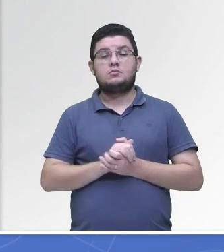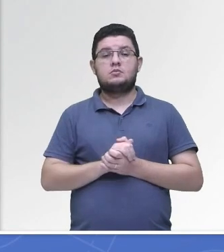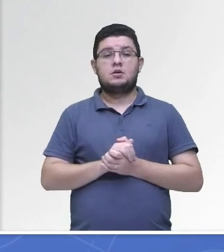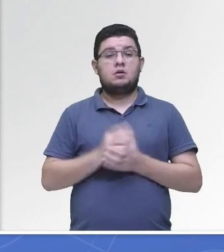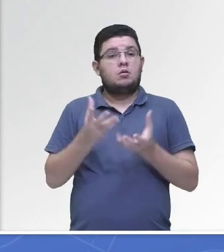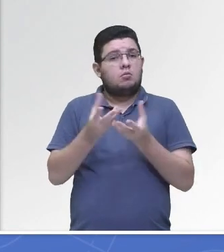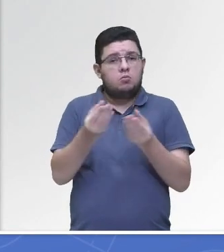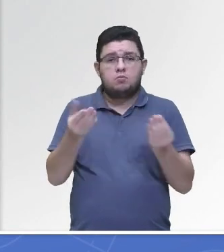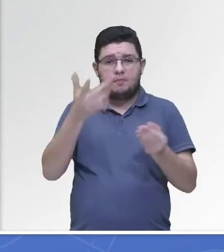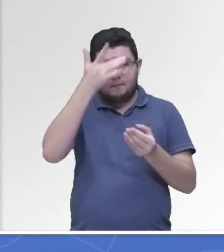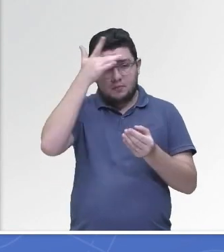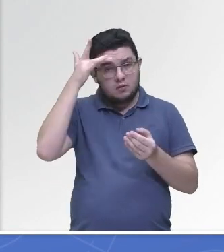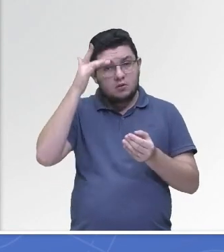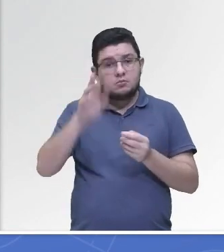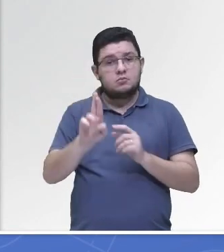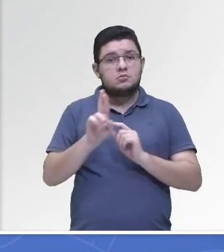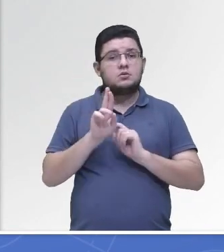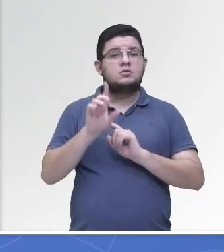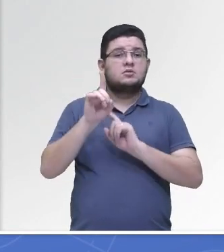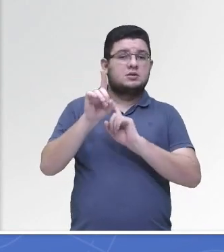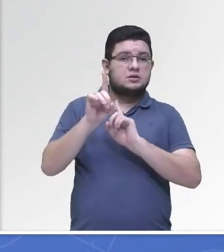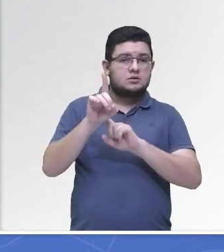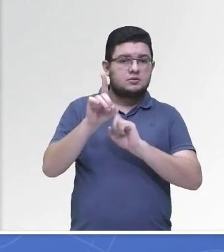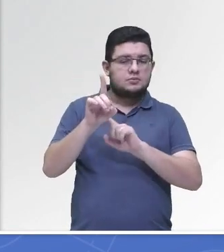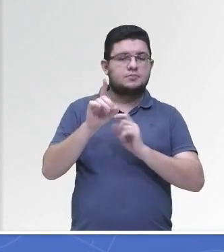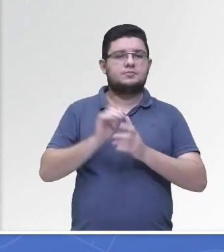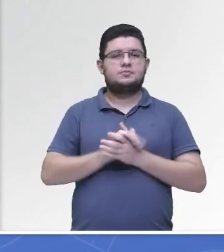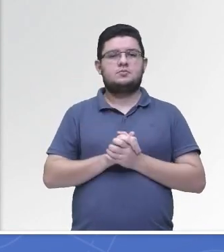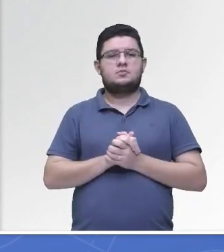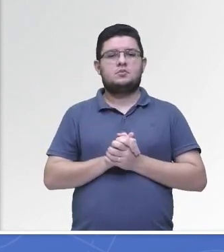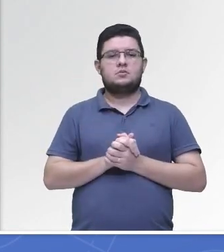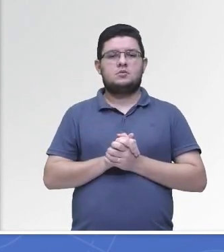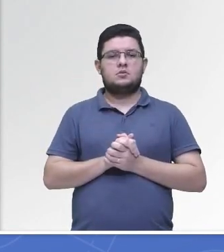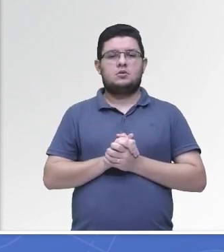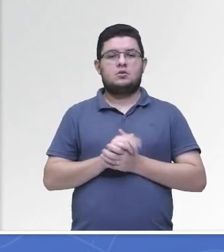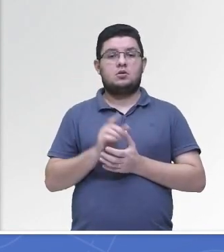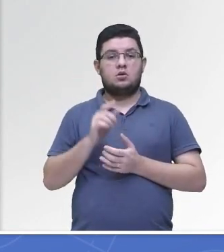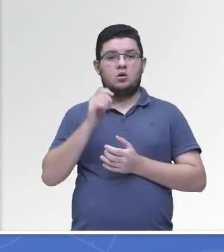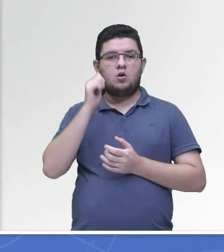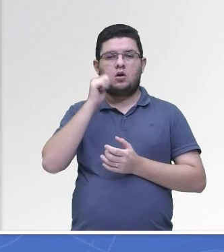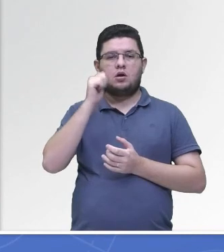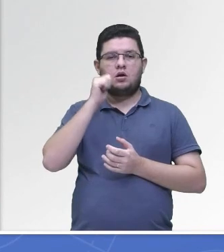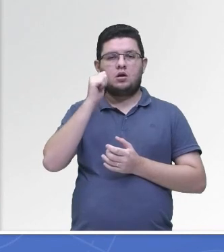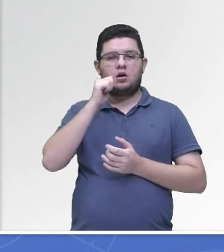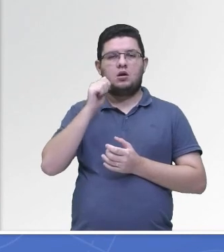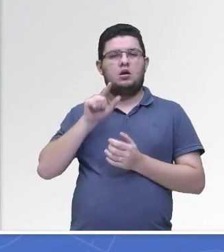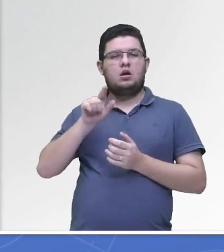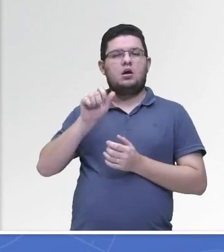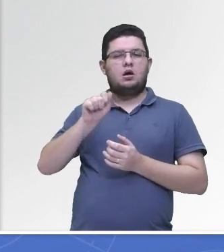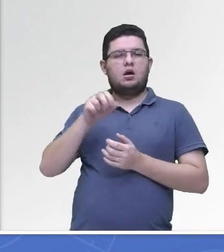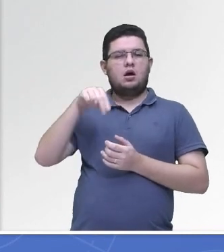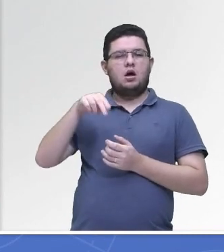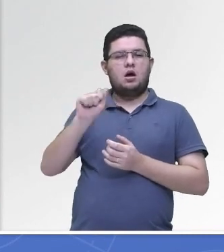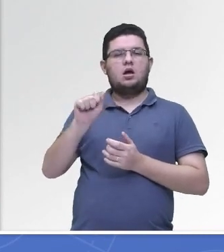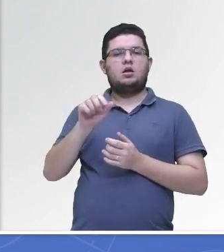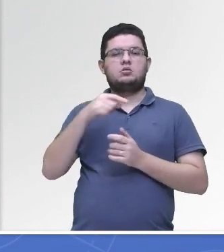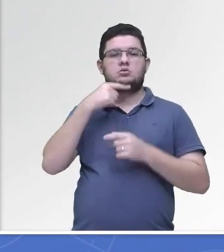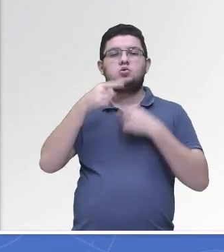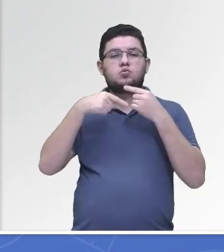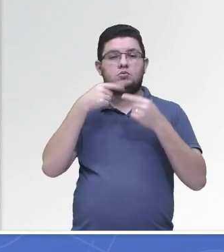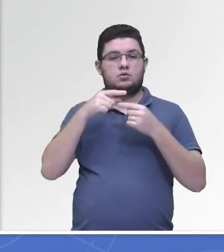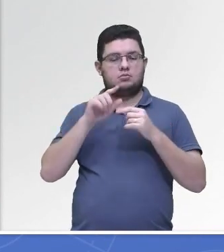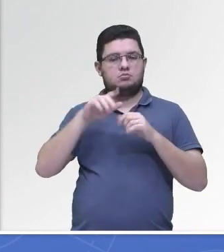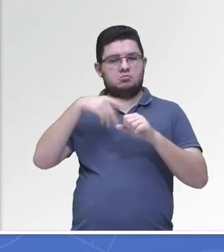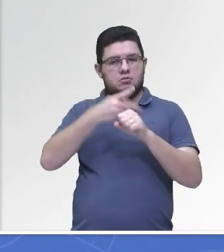D. Ana Karina ainda está na dúvida, vou já esclarecer sua dúvida, tá, Ana Karina? Igual aqui a